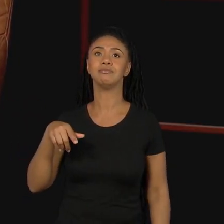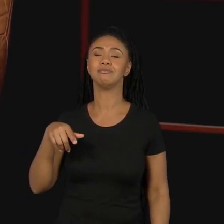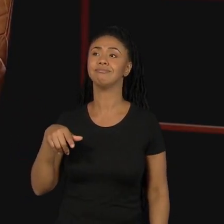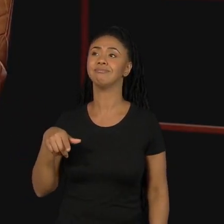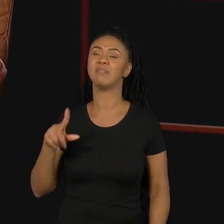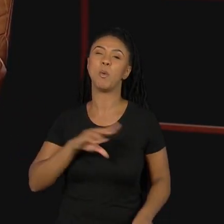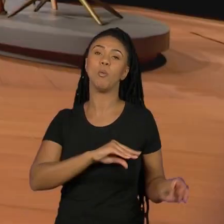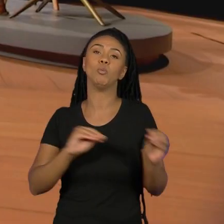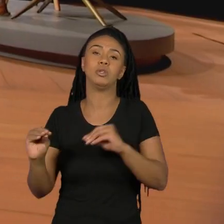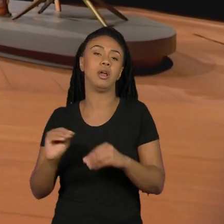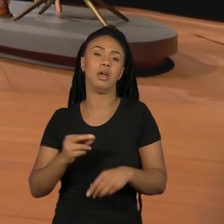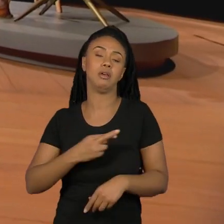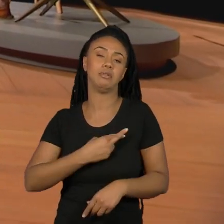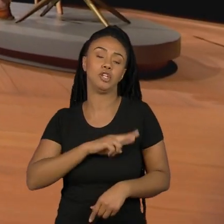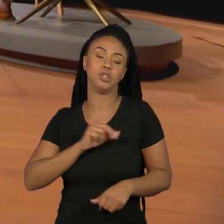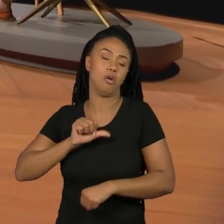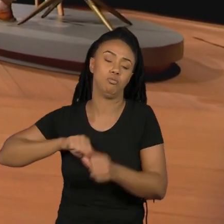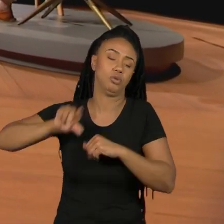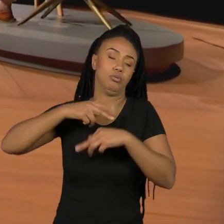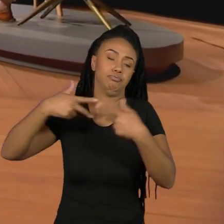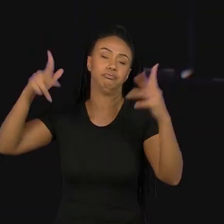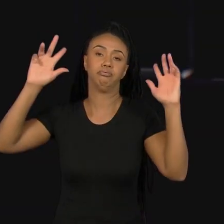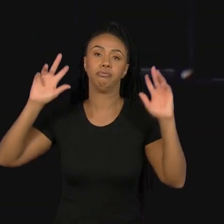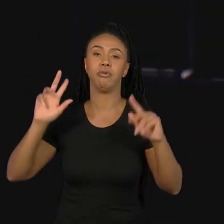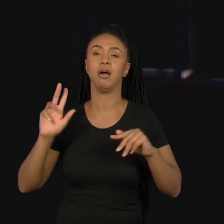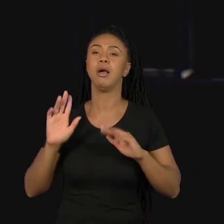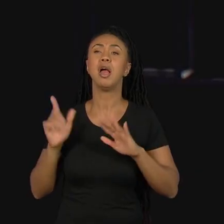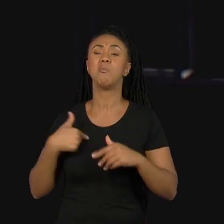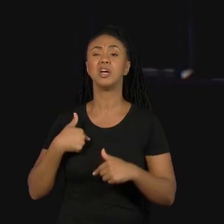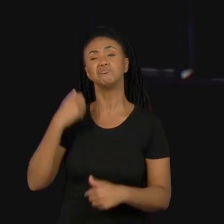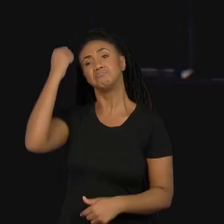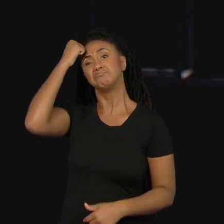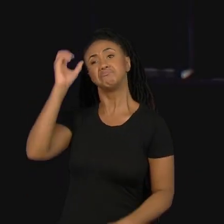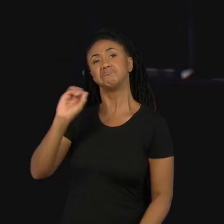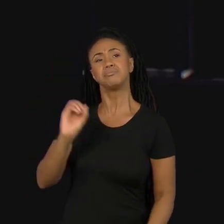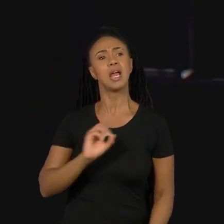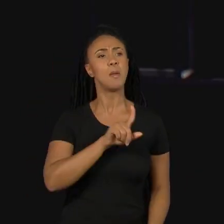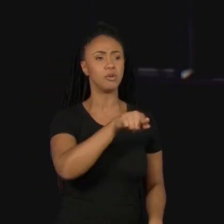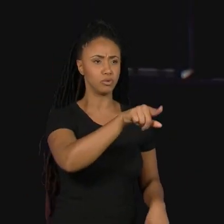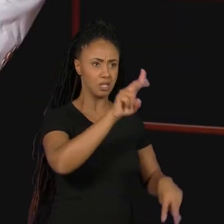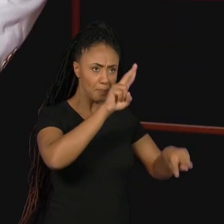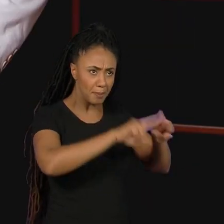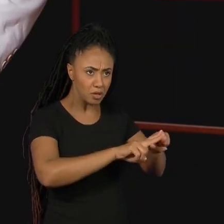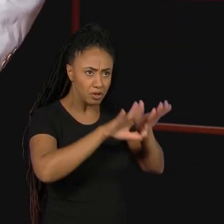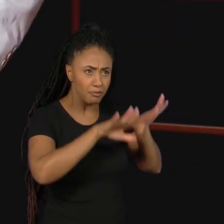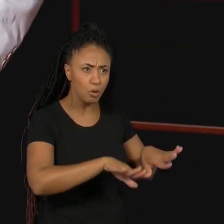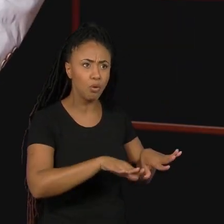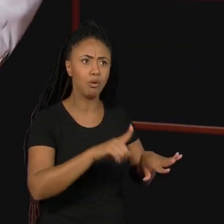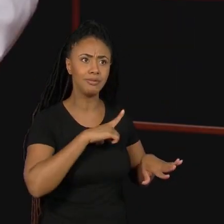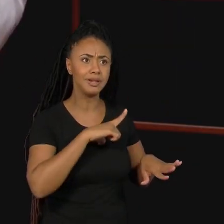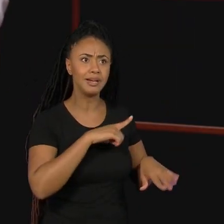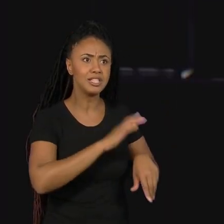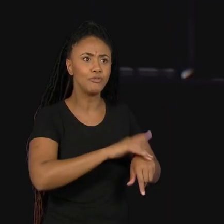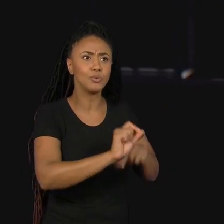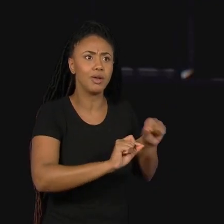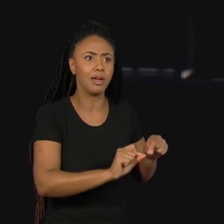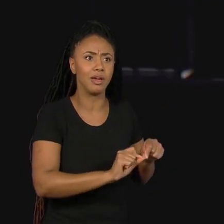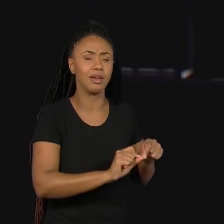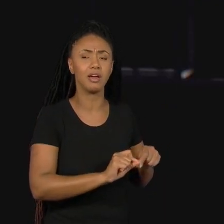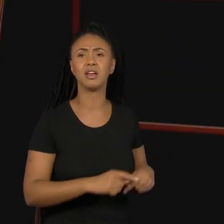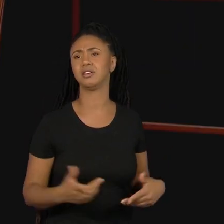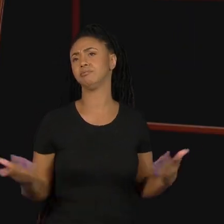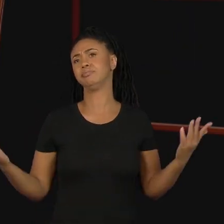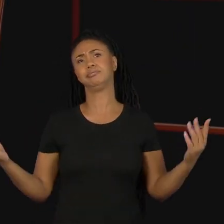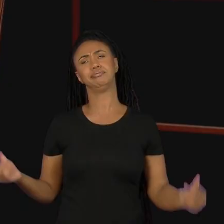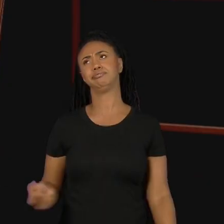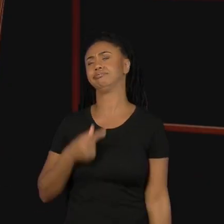de nada. Agora, o tempo que você passou lá dentro da prisão foi muito produtivo, né? Você produziu Querida, loucamente. Você está lá, não